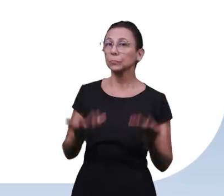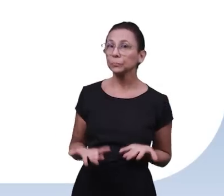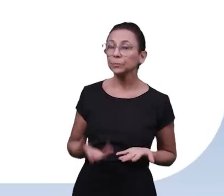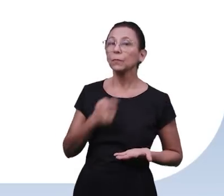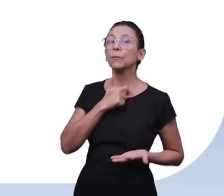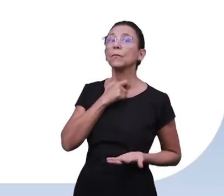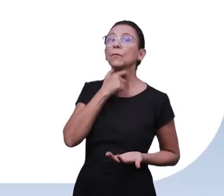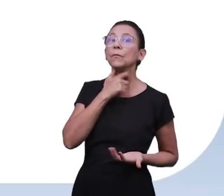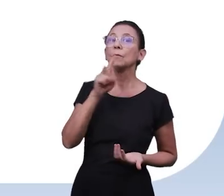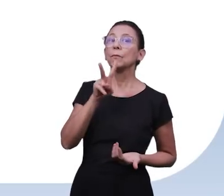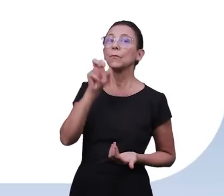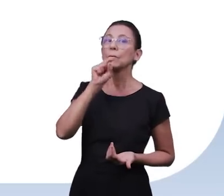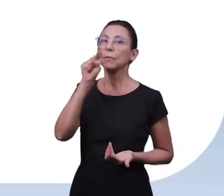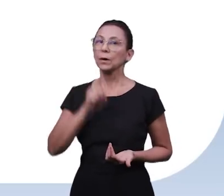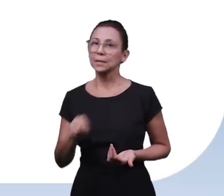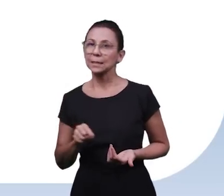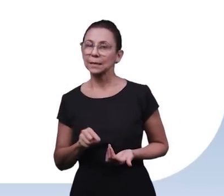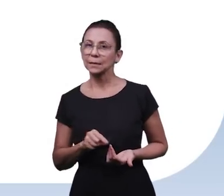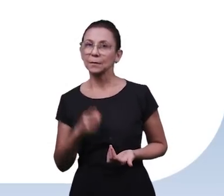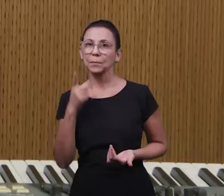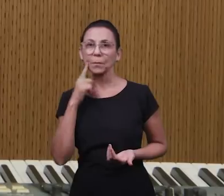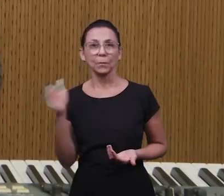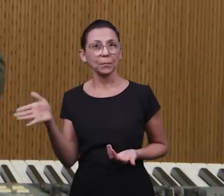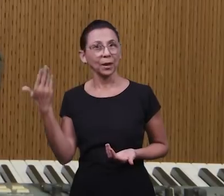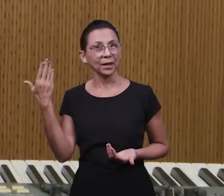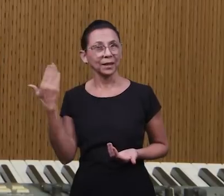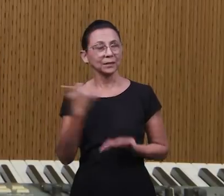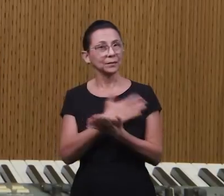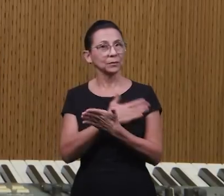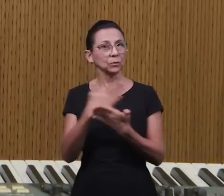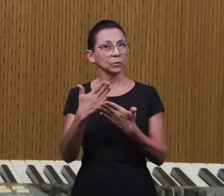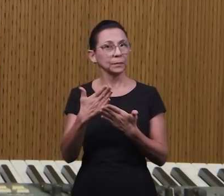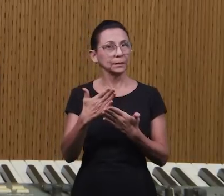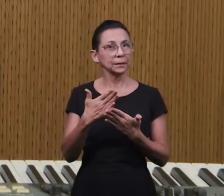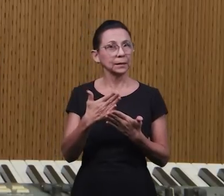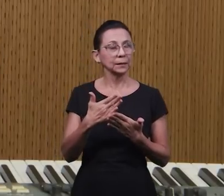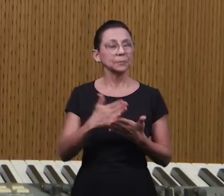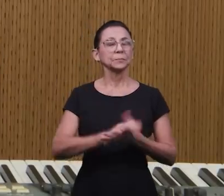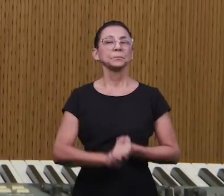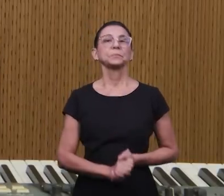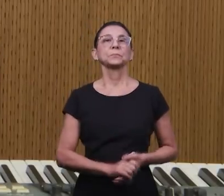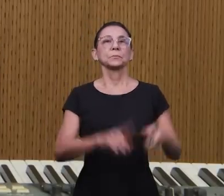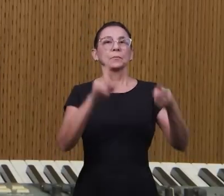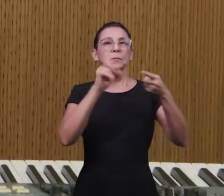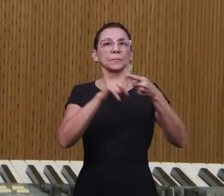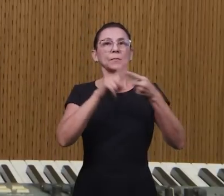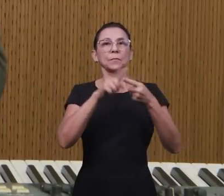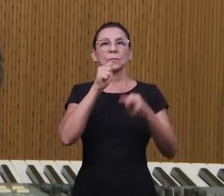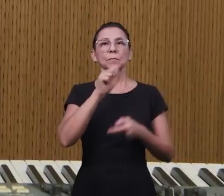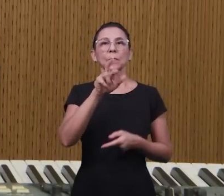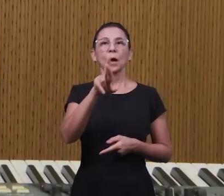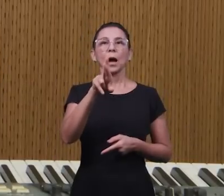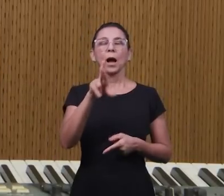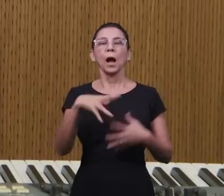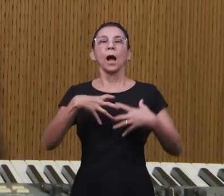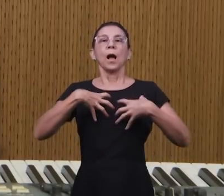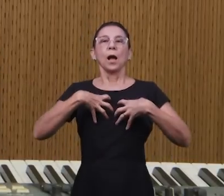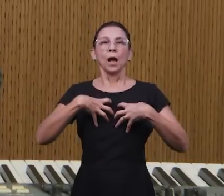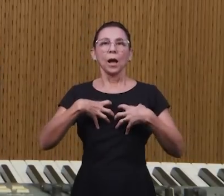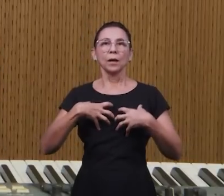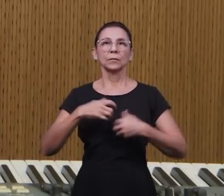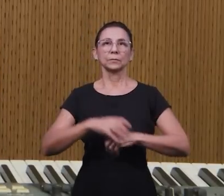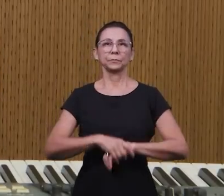a sua voz. Vamos então começar com o primeiro pilar, respiração. Aqui nós